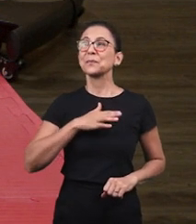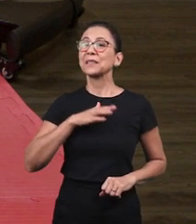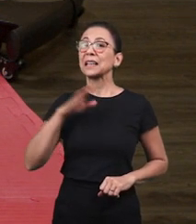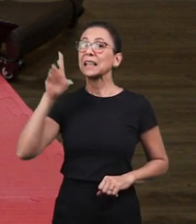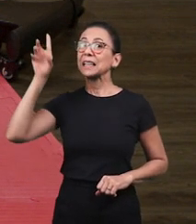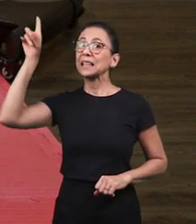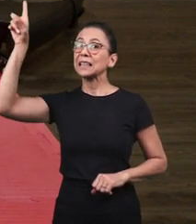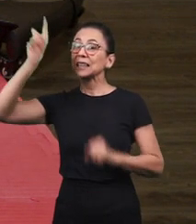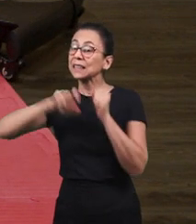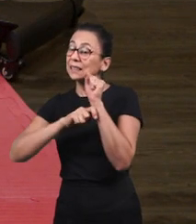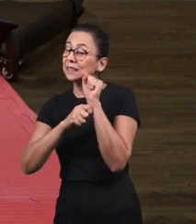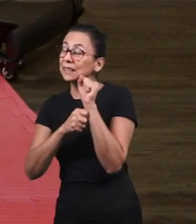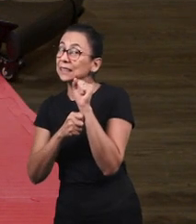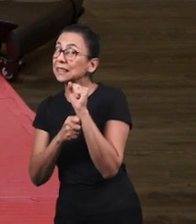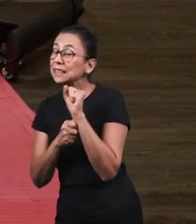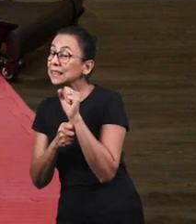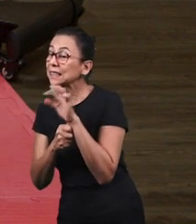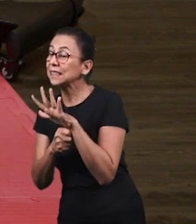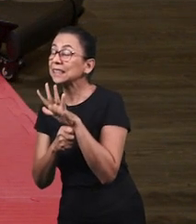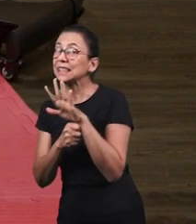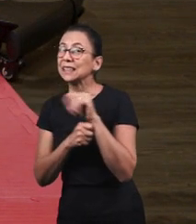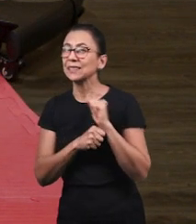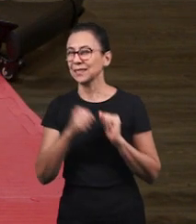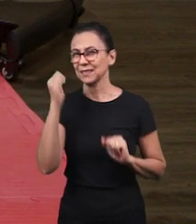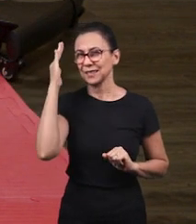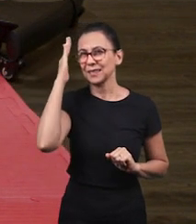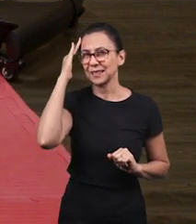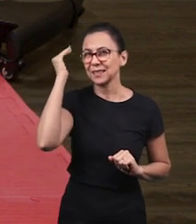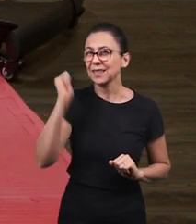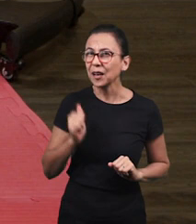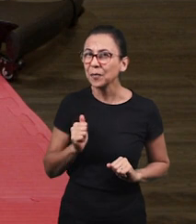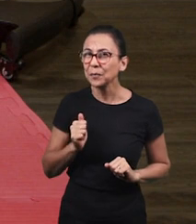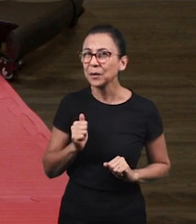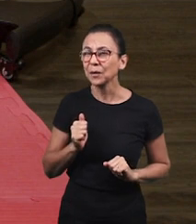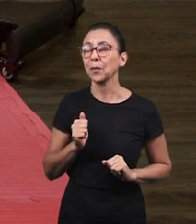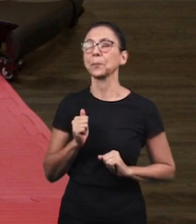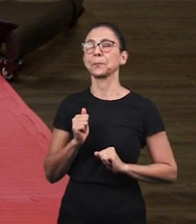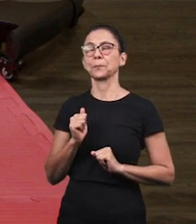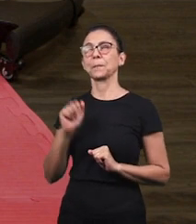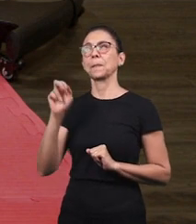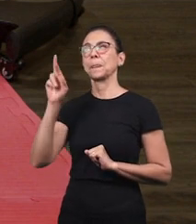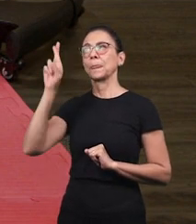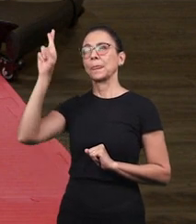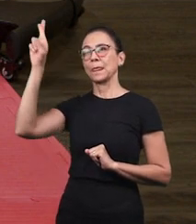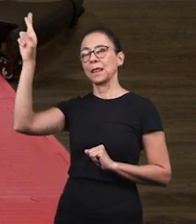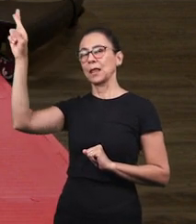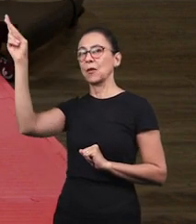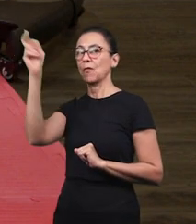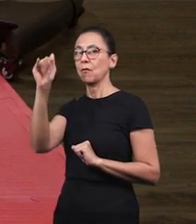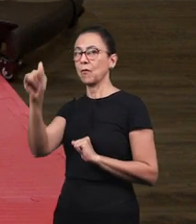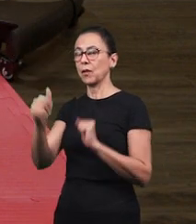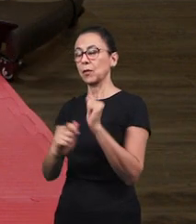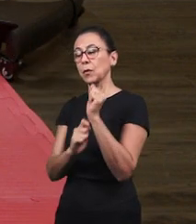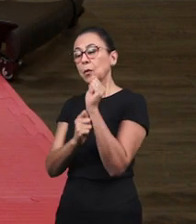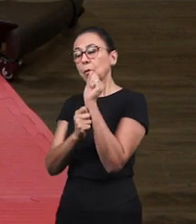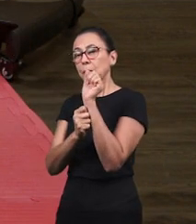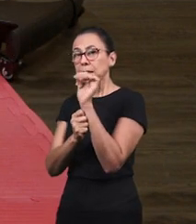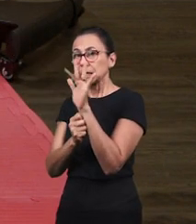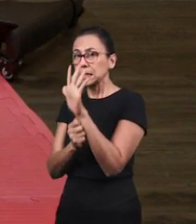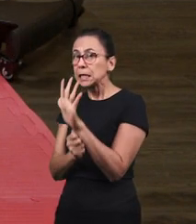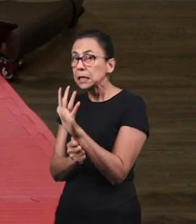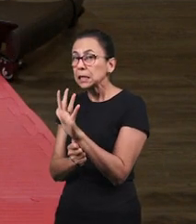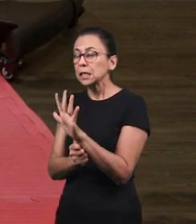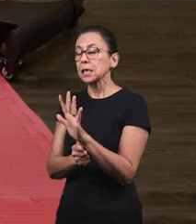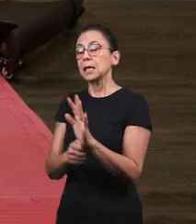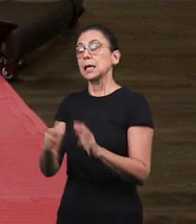um segredo para Noé. Sabe que segredo foi esse? Deus disse assim: Noé, eu vou